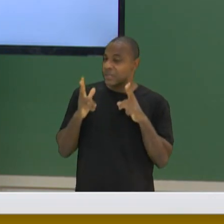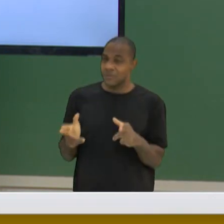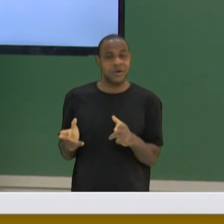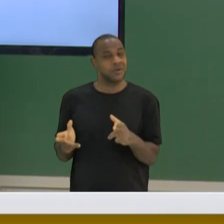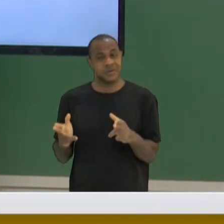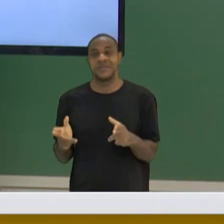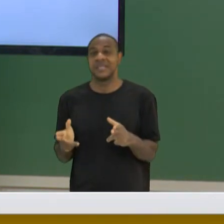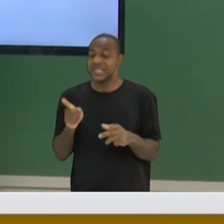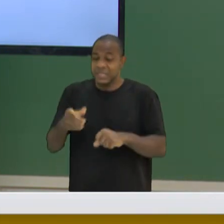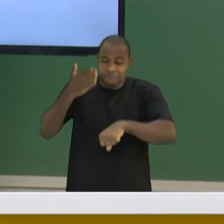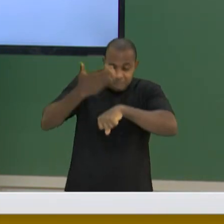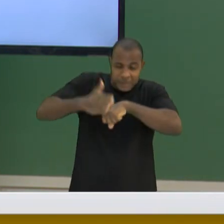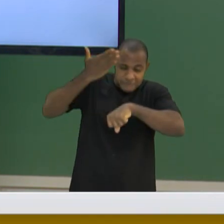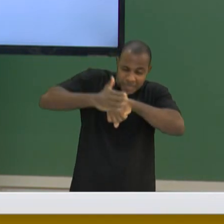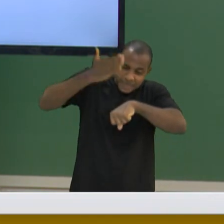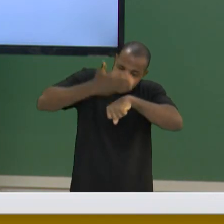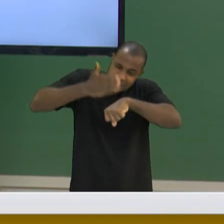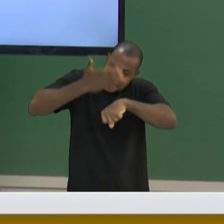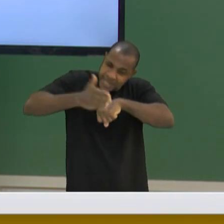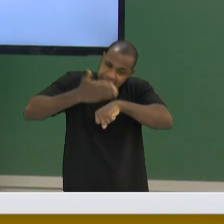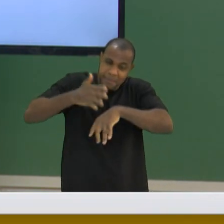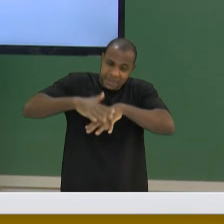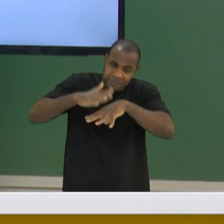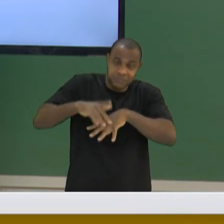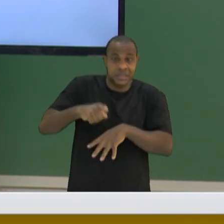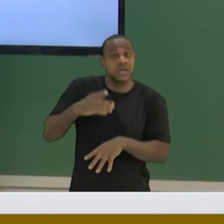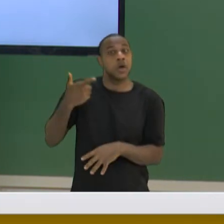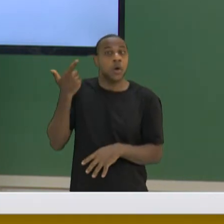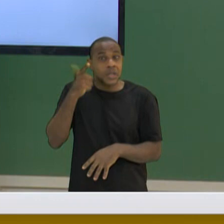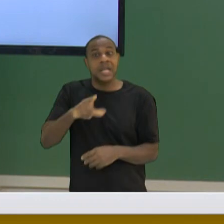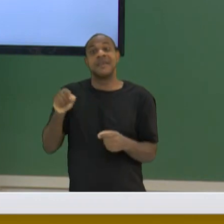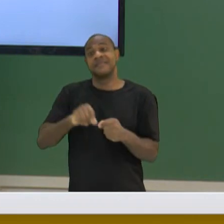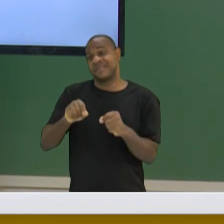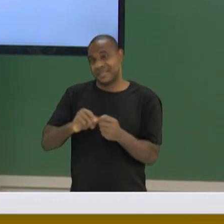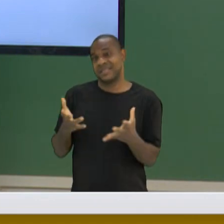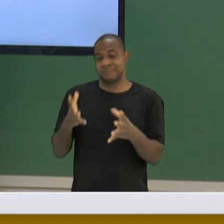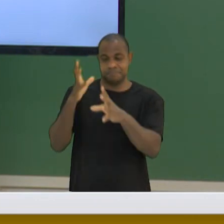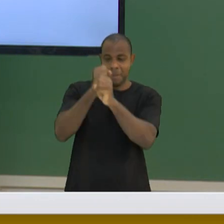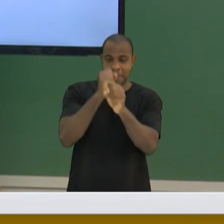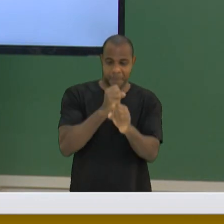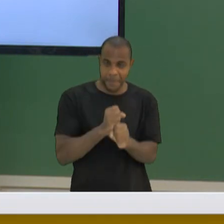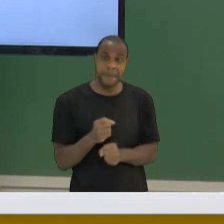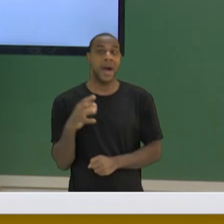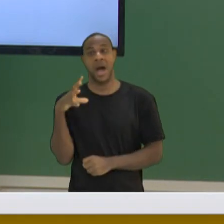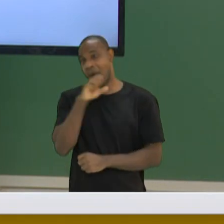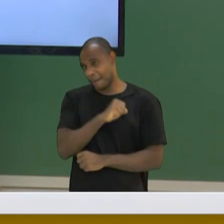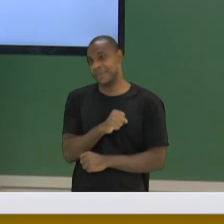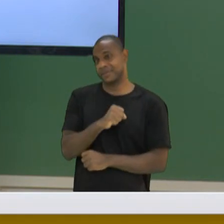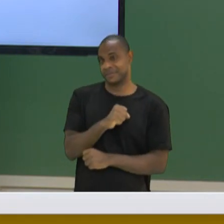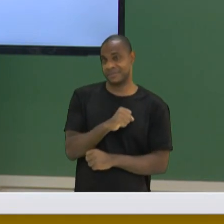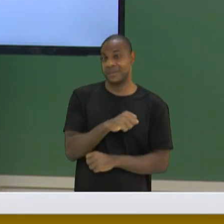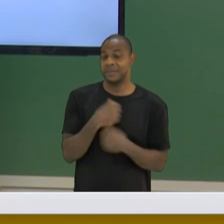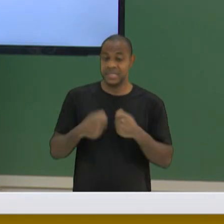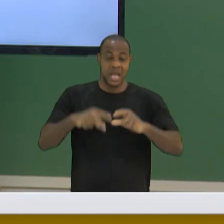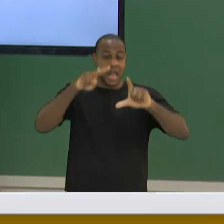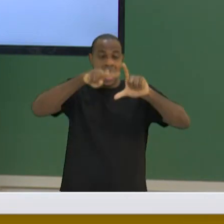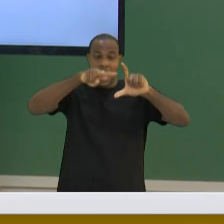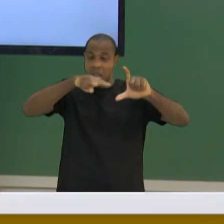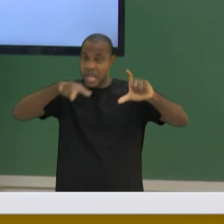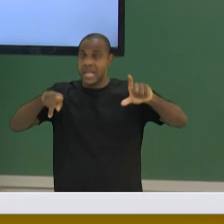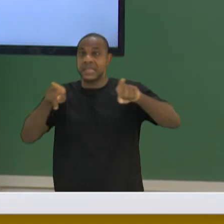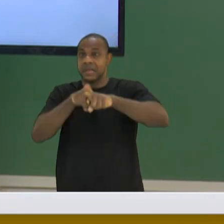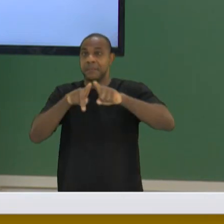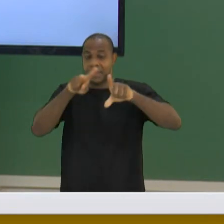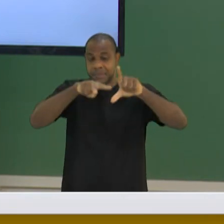se você treinar isso você sabe ler sim insiste para aprender ler né porque você sabe que a leitura também